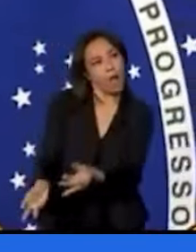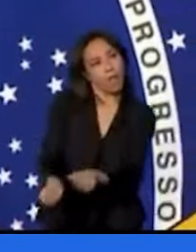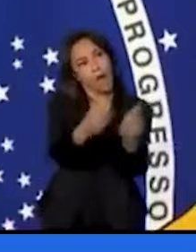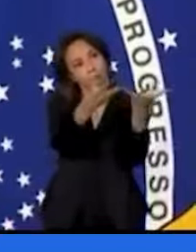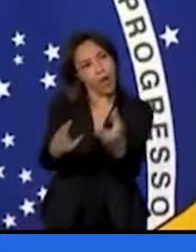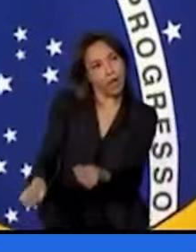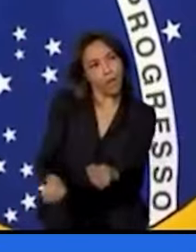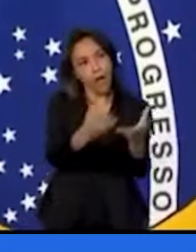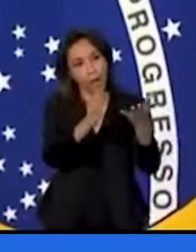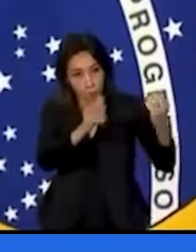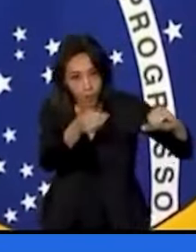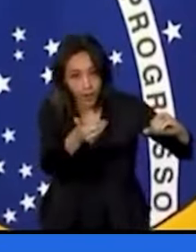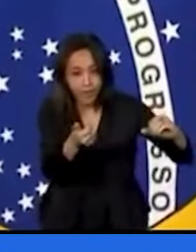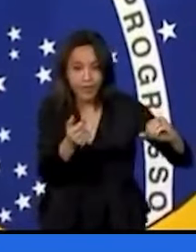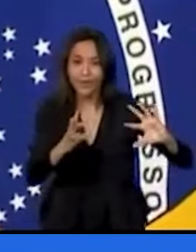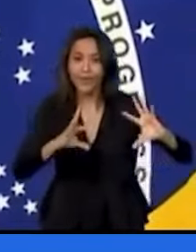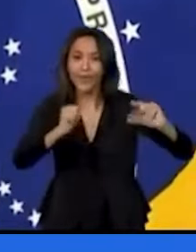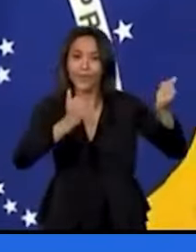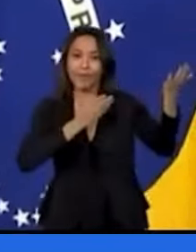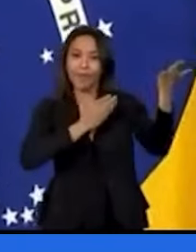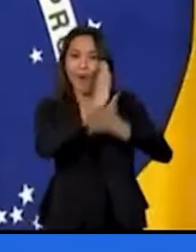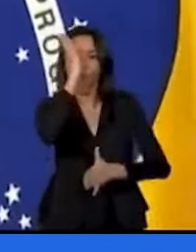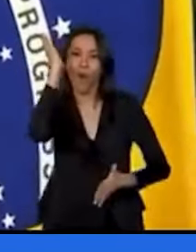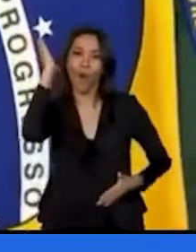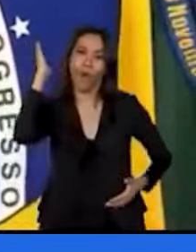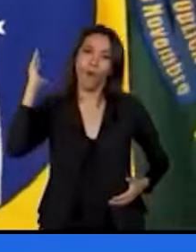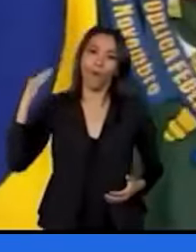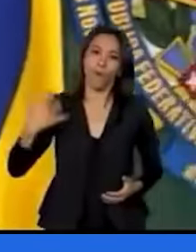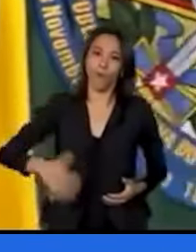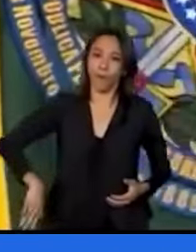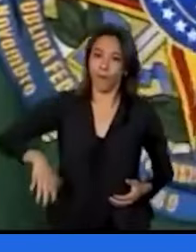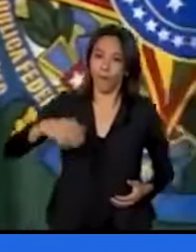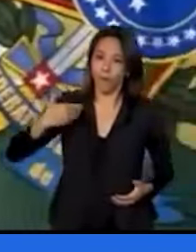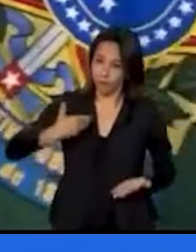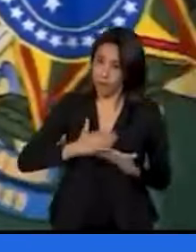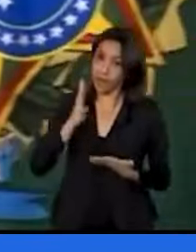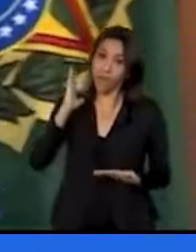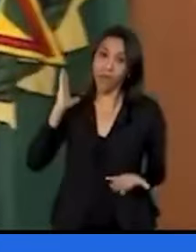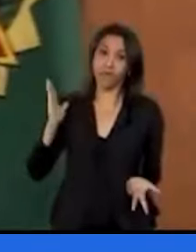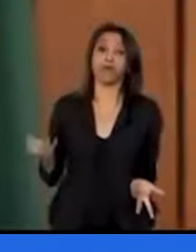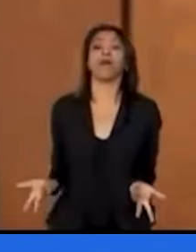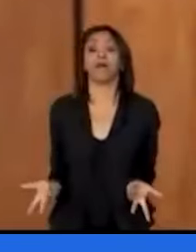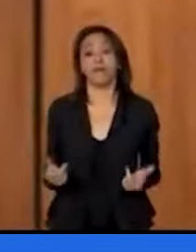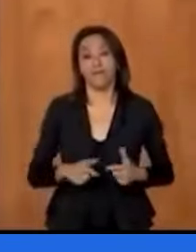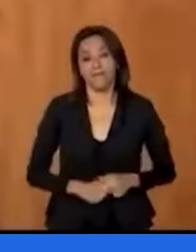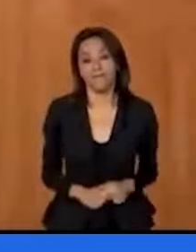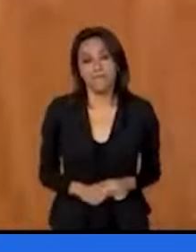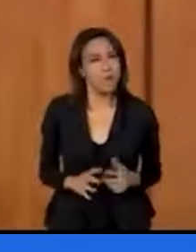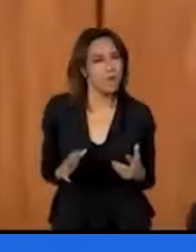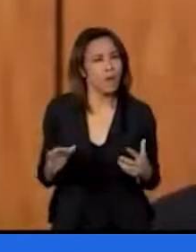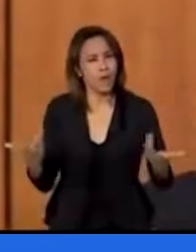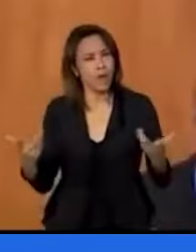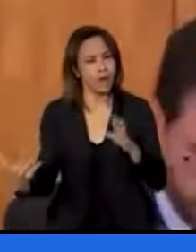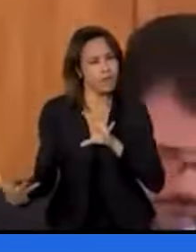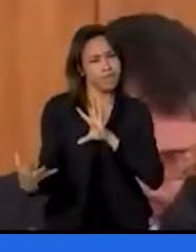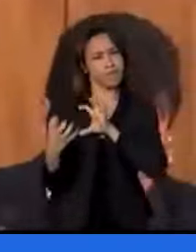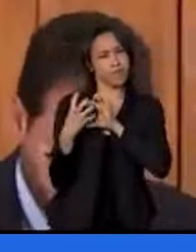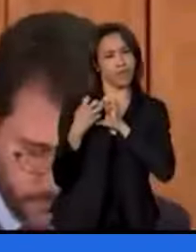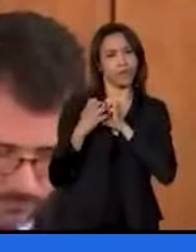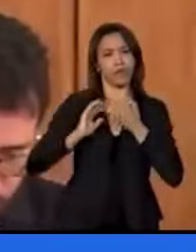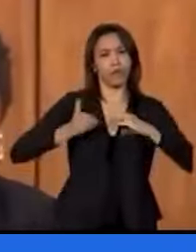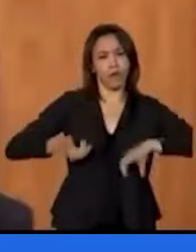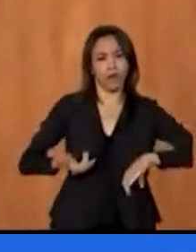foram aprovados todos Então qual é a briga com o